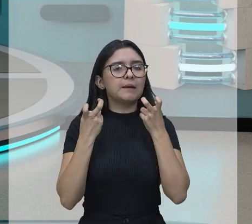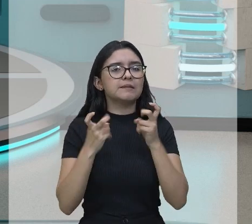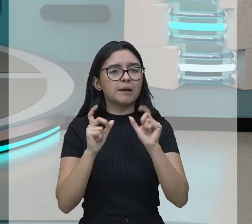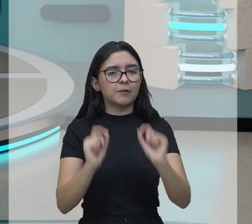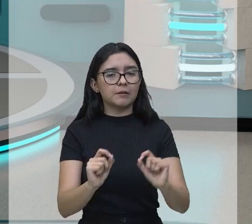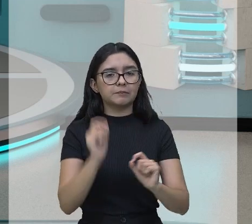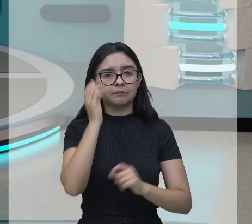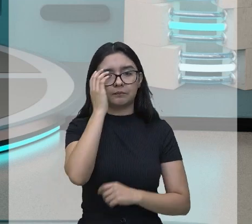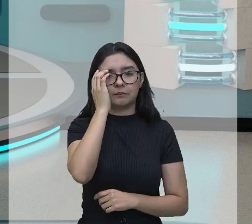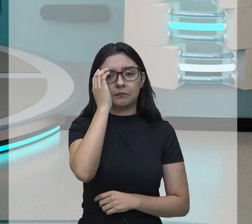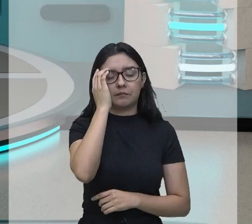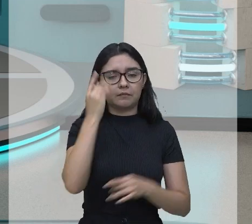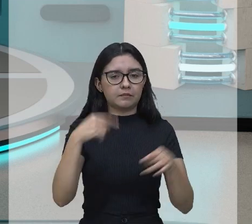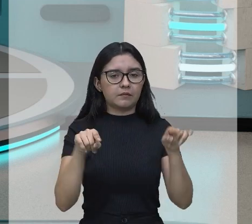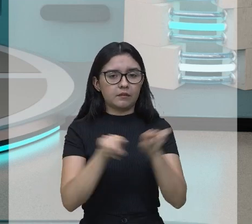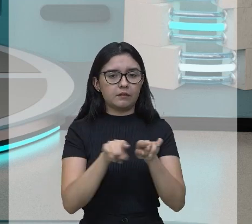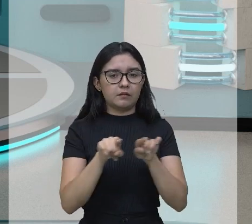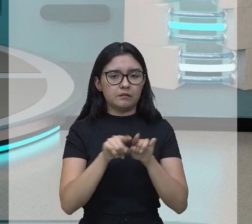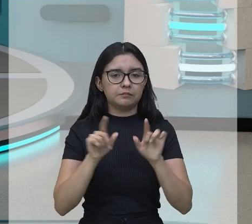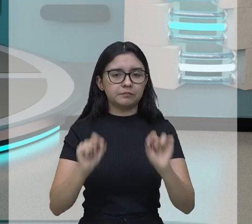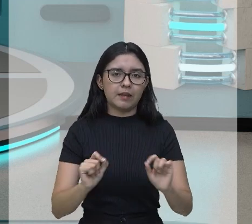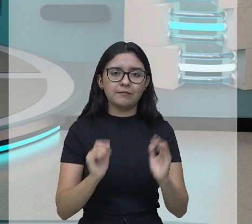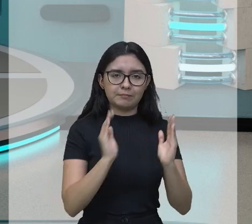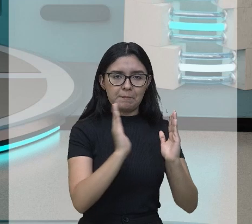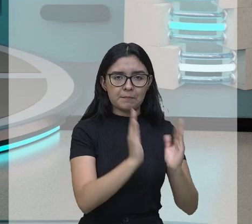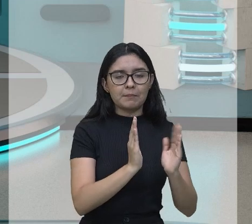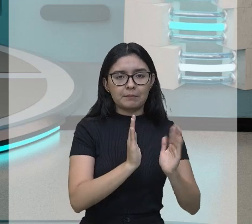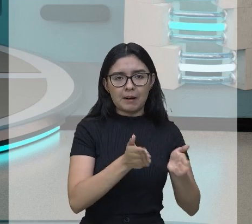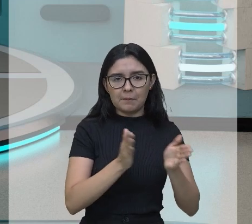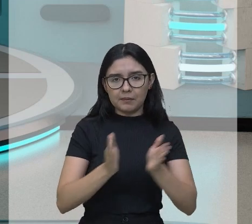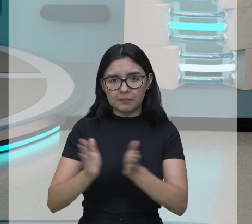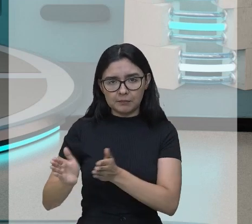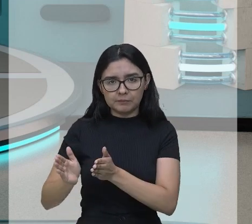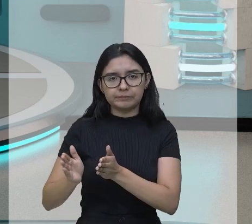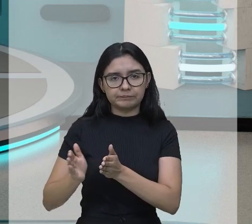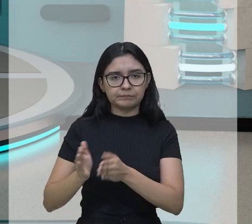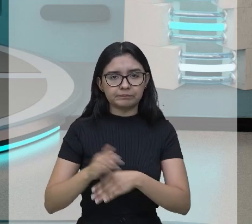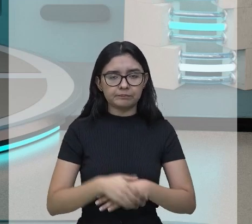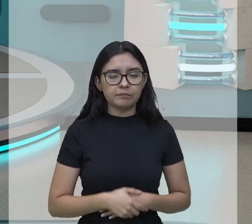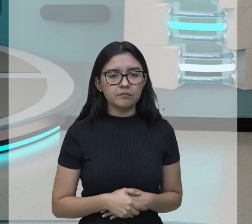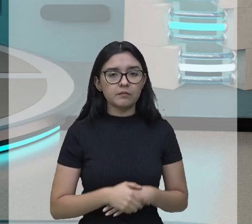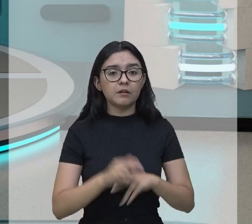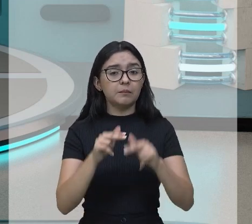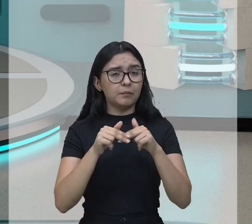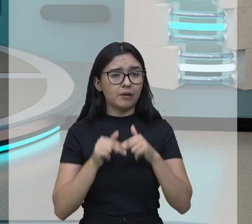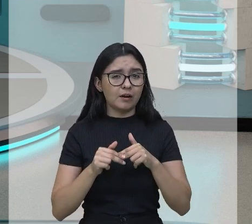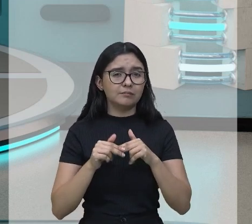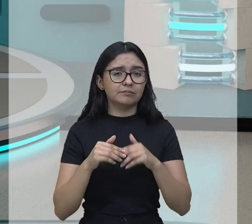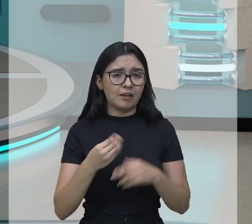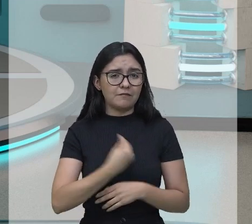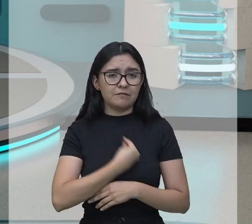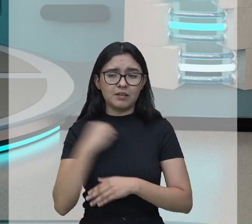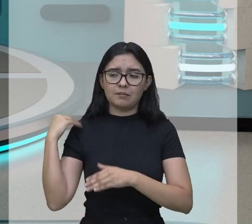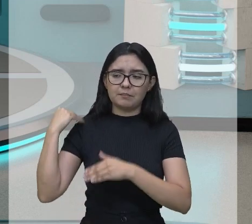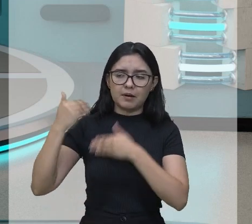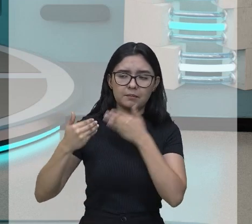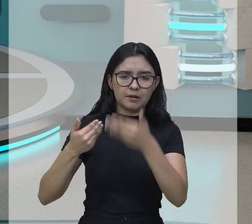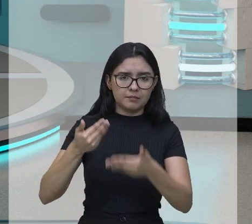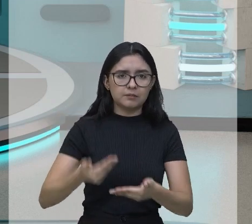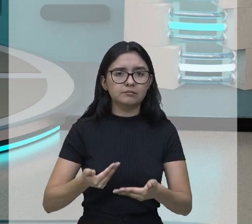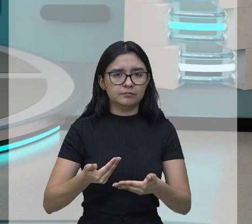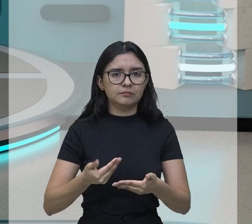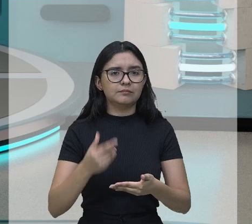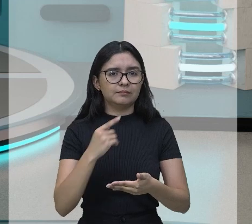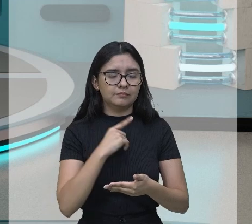observá-la e dividi-la em etapas, né? Justamente porque ao longo de toda a sua vida, que foi